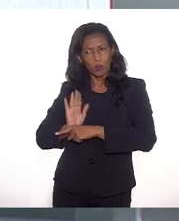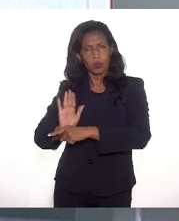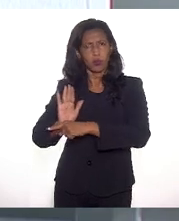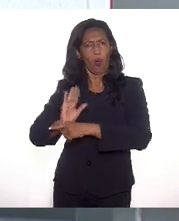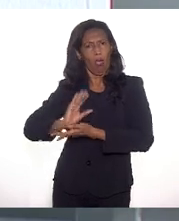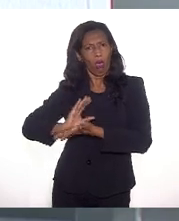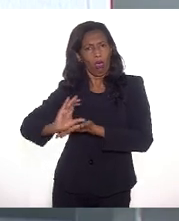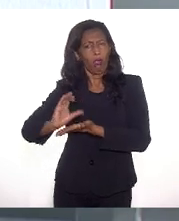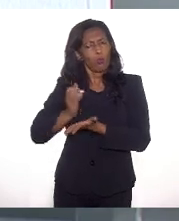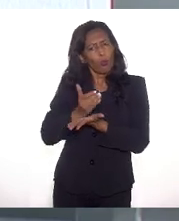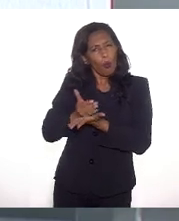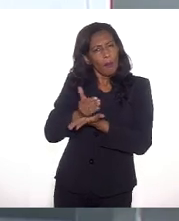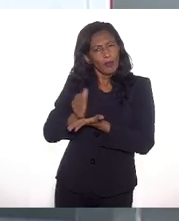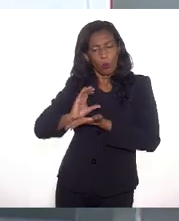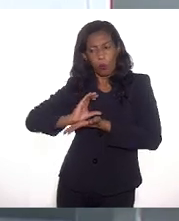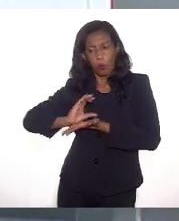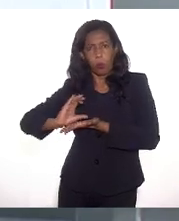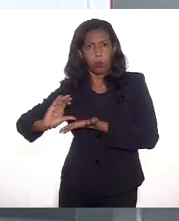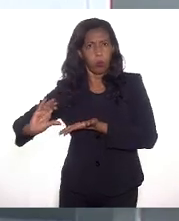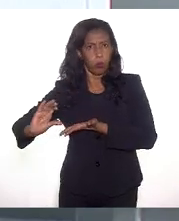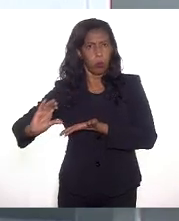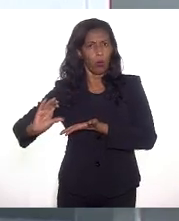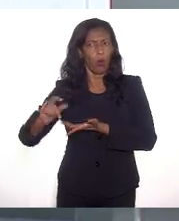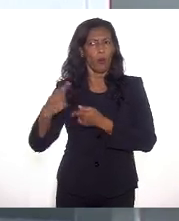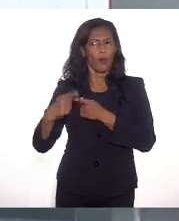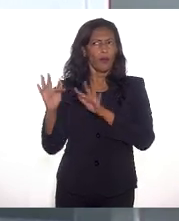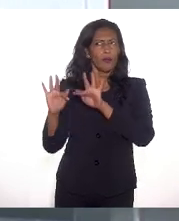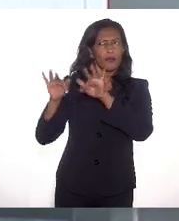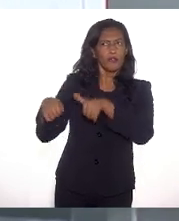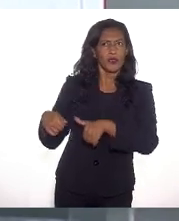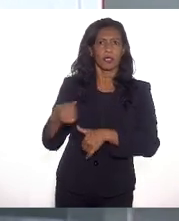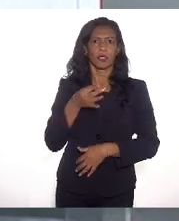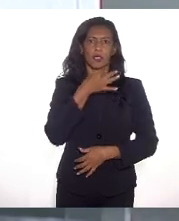fala inicial? Porque provavelmente ao fim de setembro,